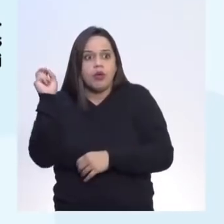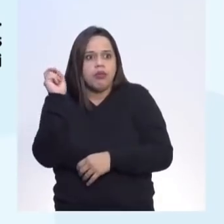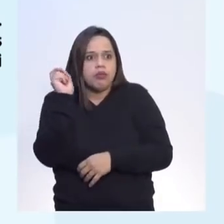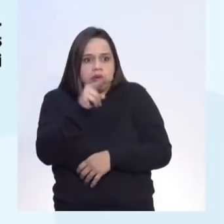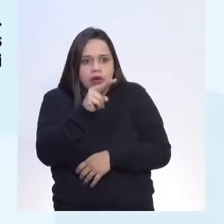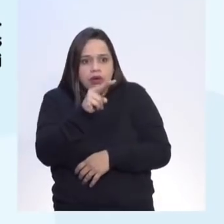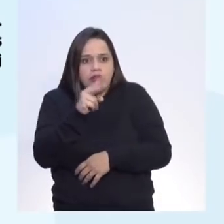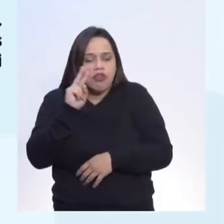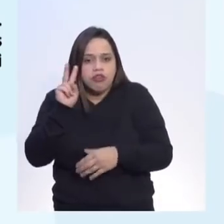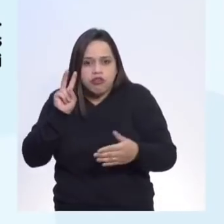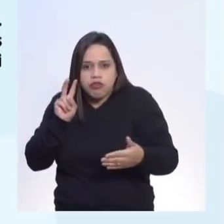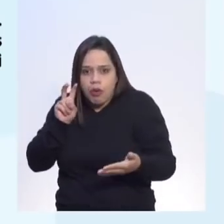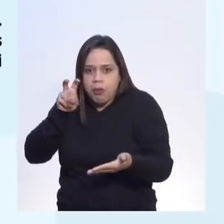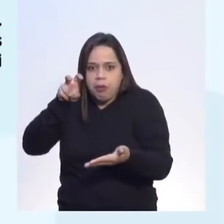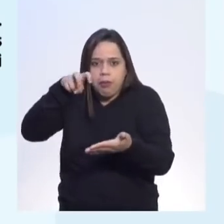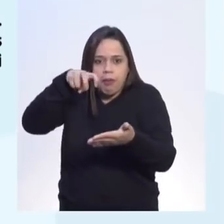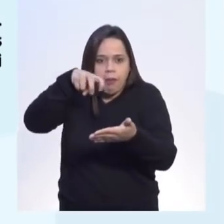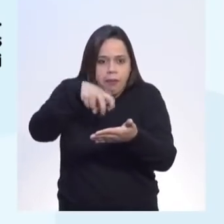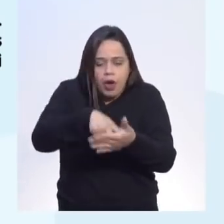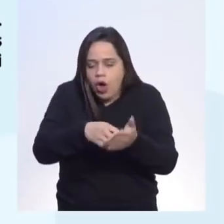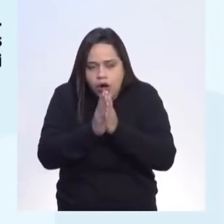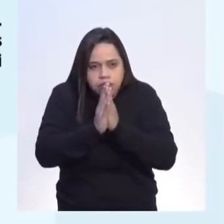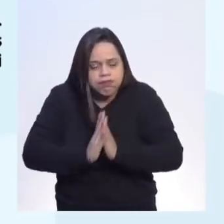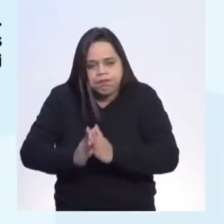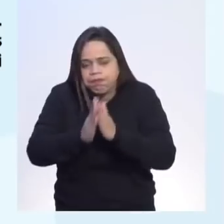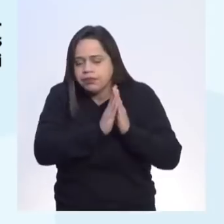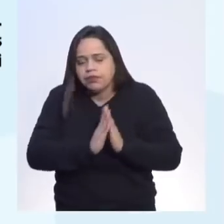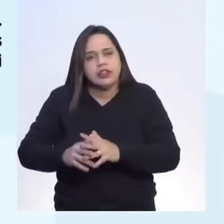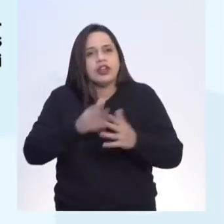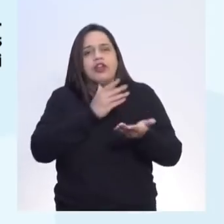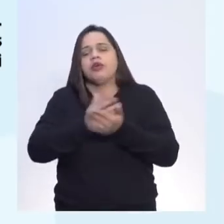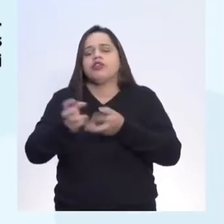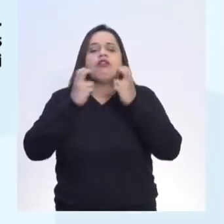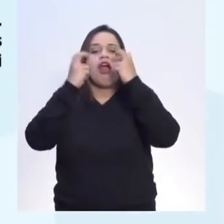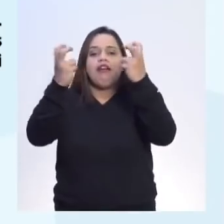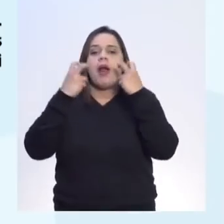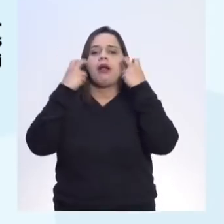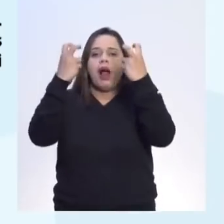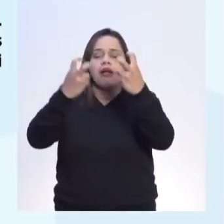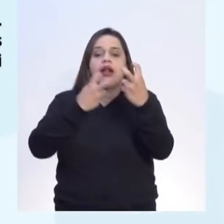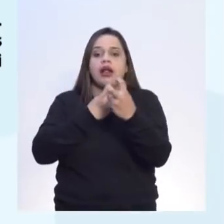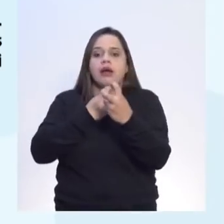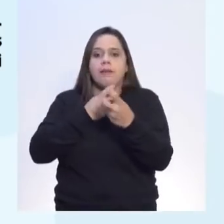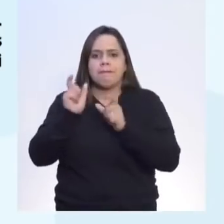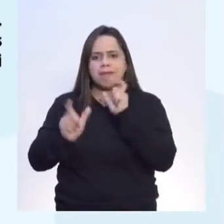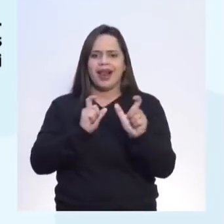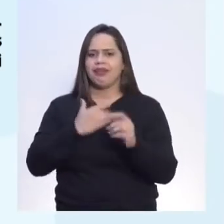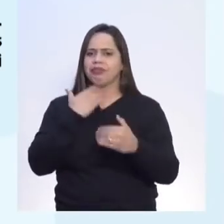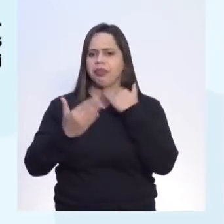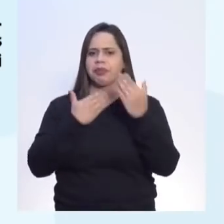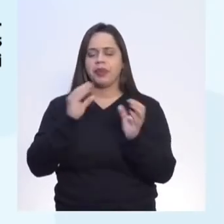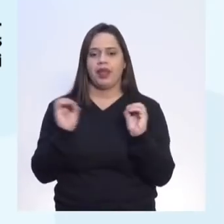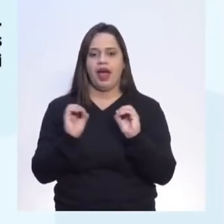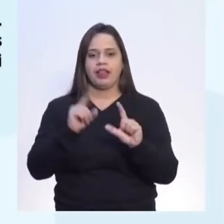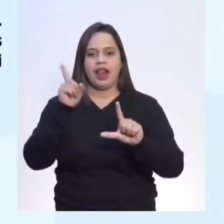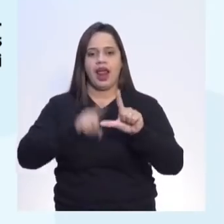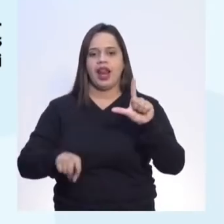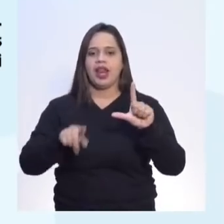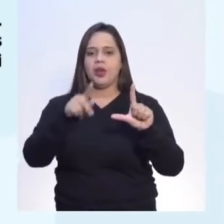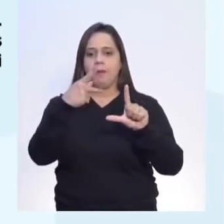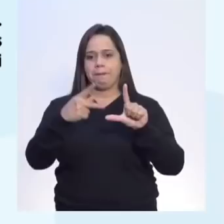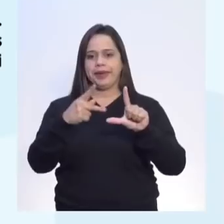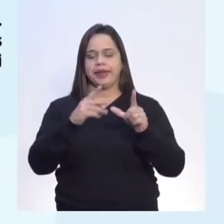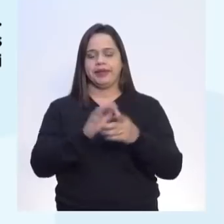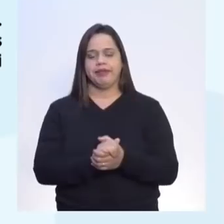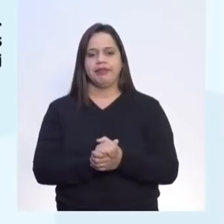lançou-se-lhe aos pés como tomada de convulsões. Pôs-se a gritar coisas que ninguém ali entendia. Era na língua do P. Agora eu quero